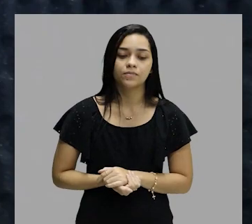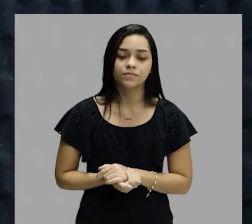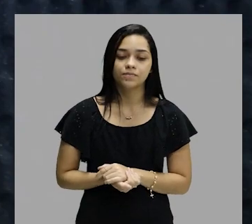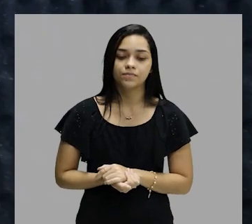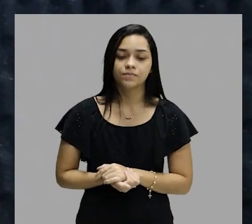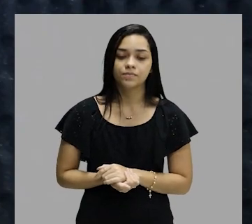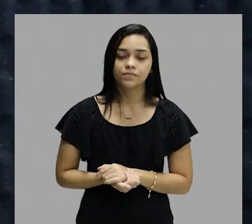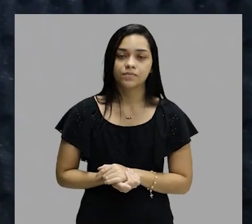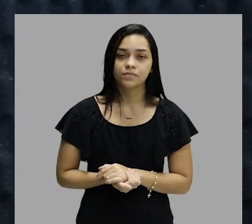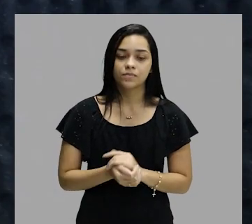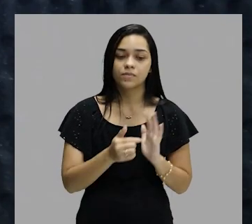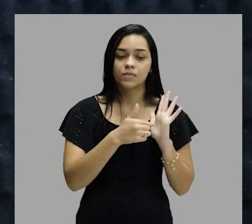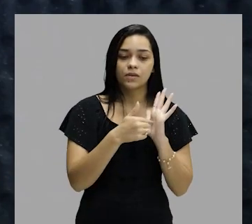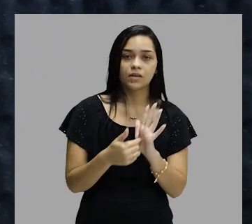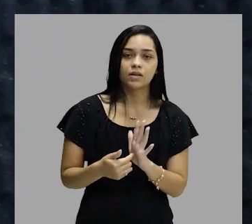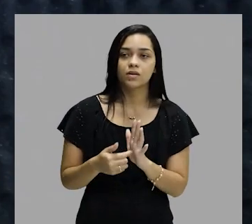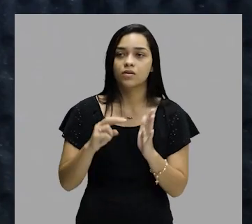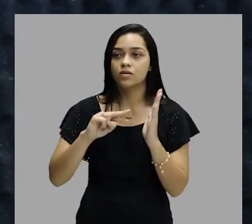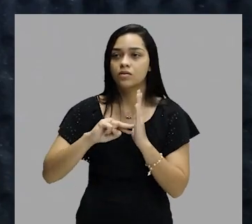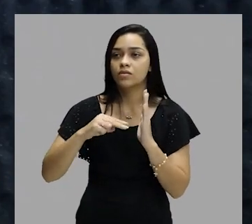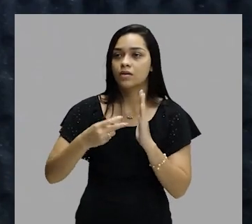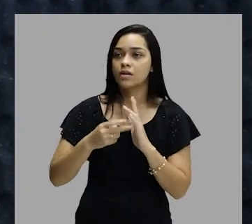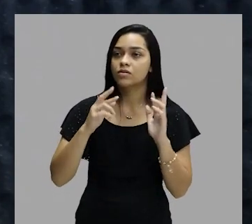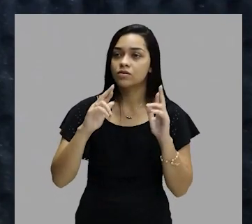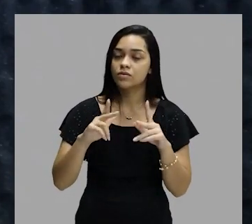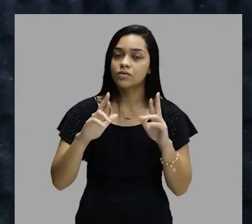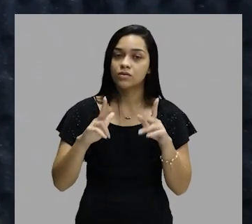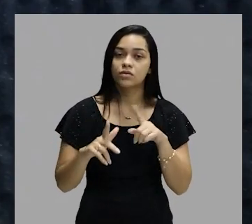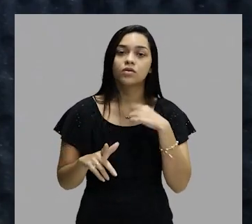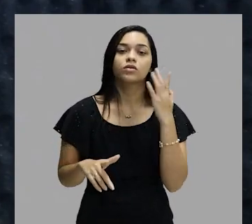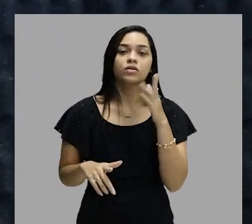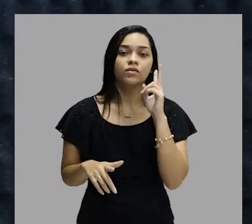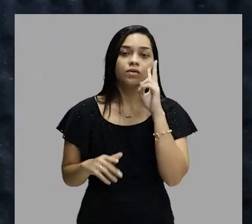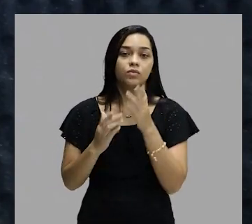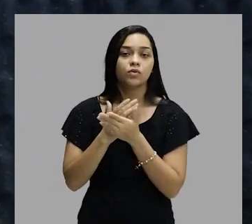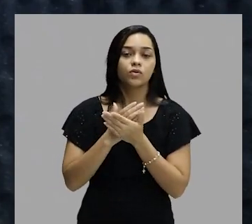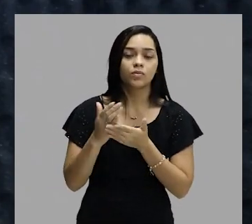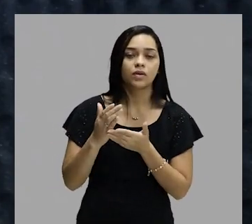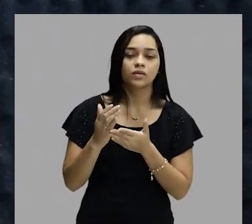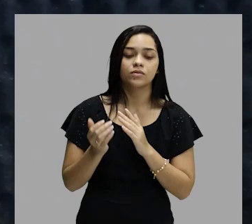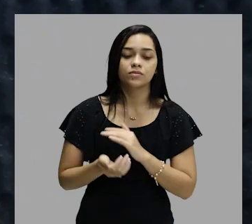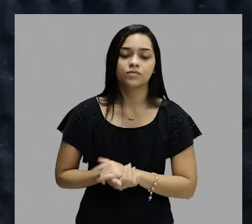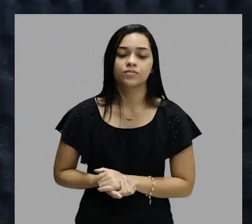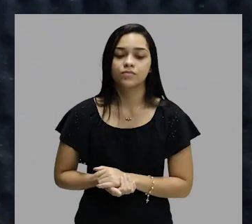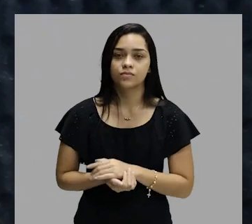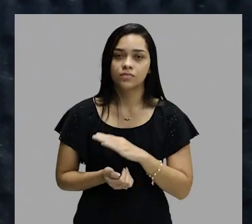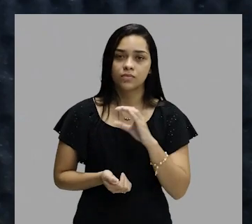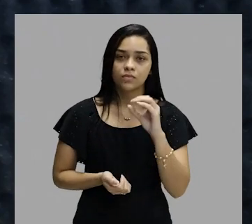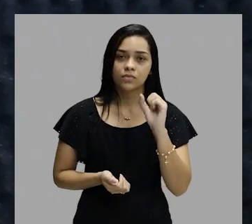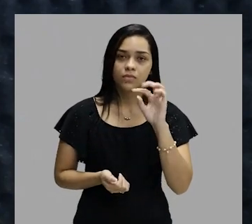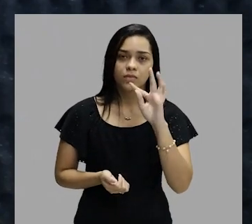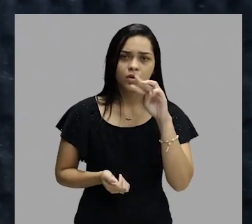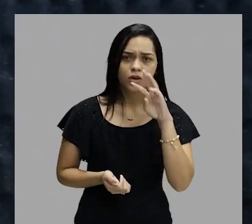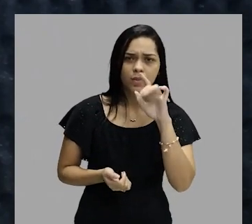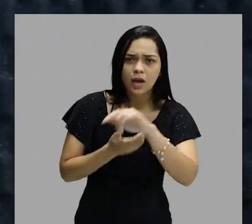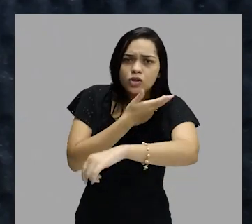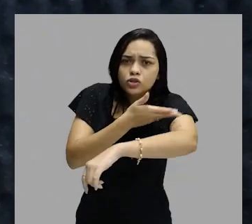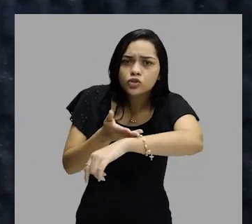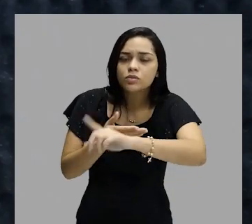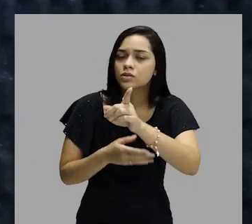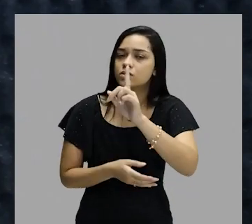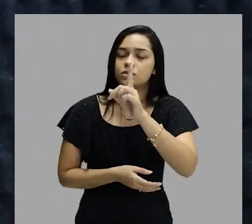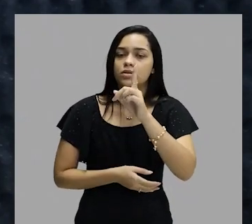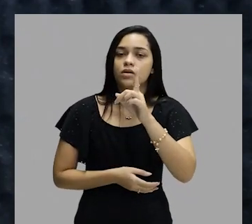different meaning. Ele apresenta um significado diferente, como nós vimos lá no começo. Costume não é costume.